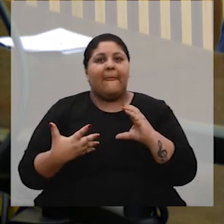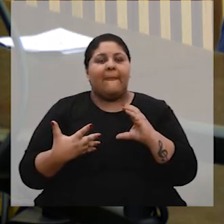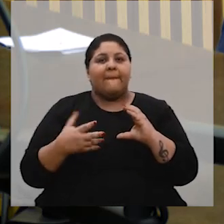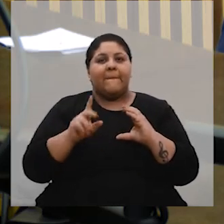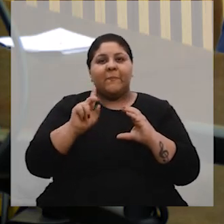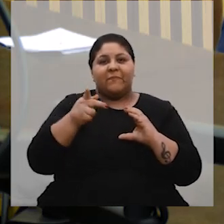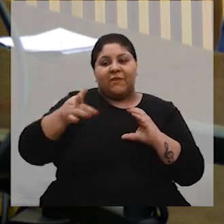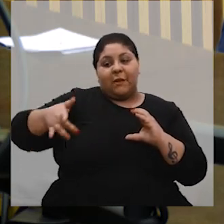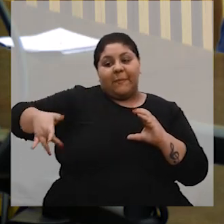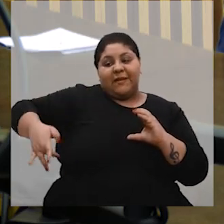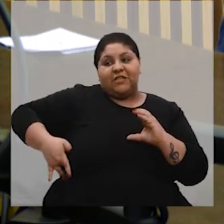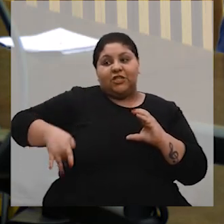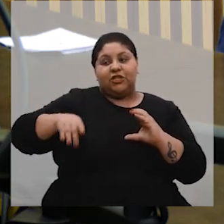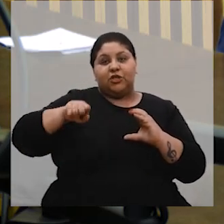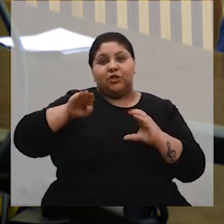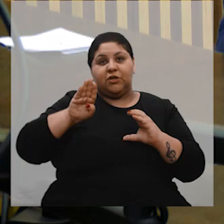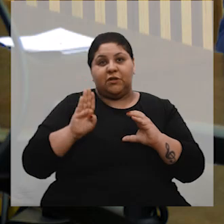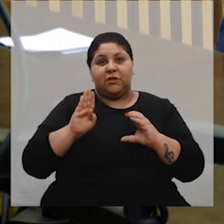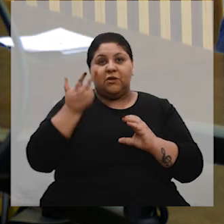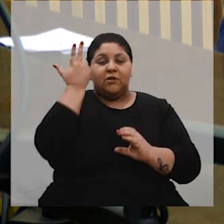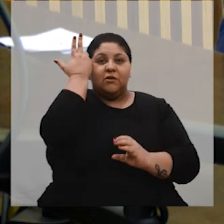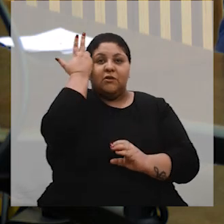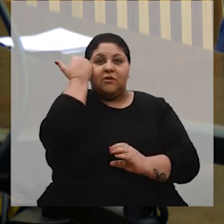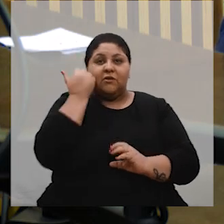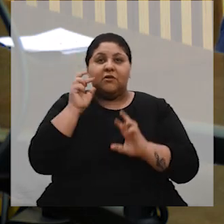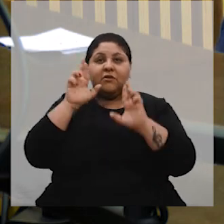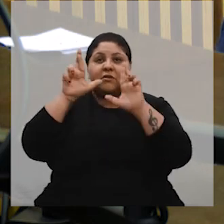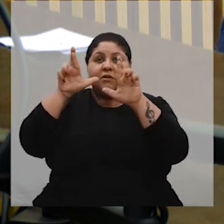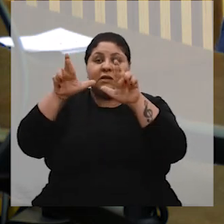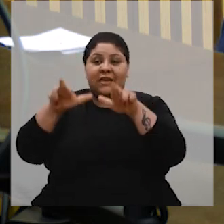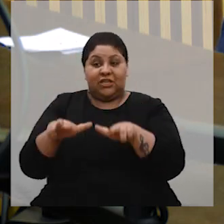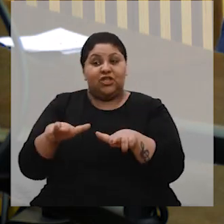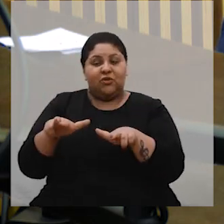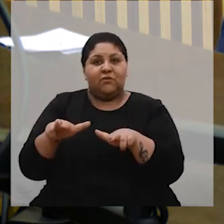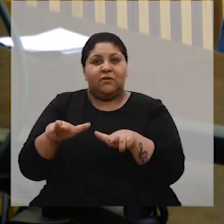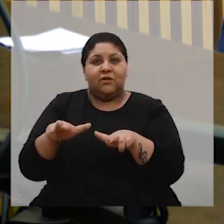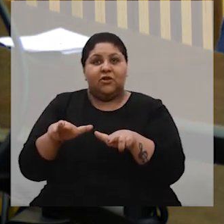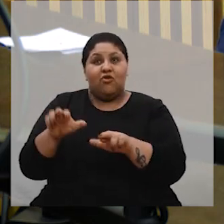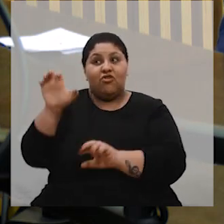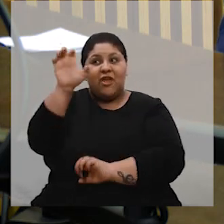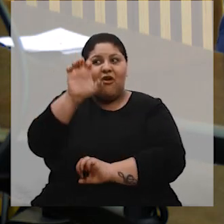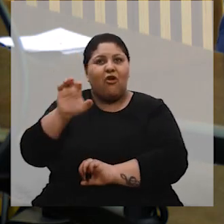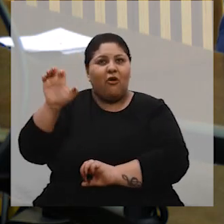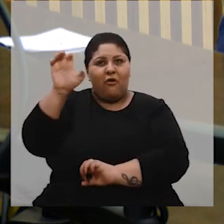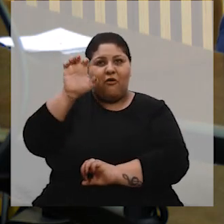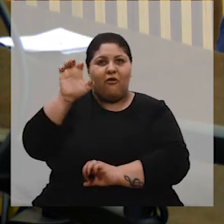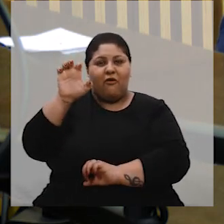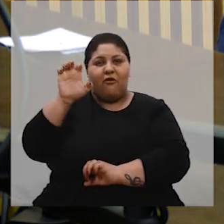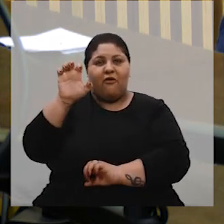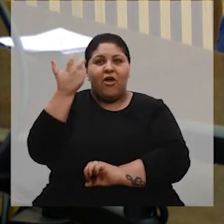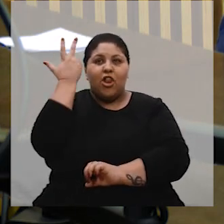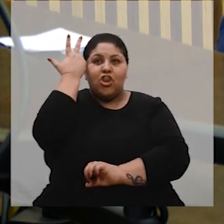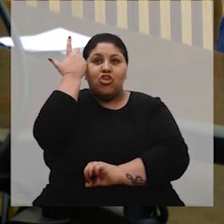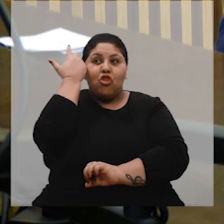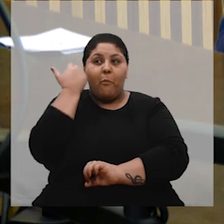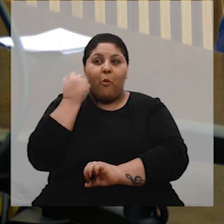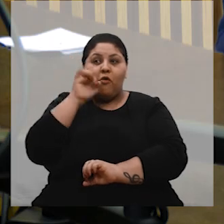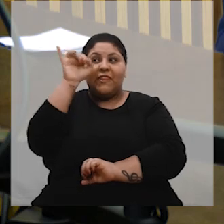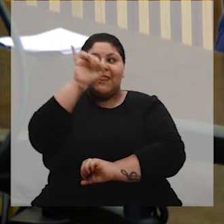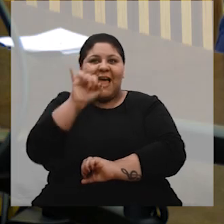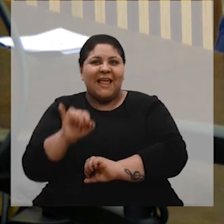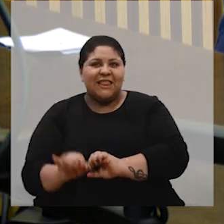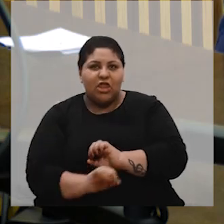A hepatite B, ela é muito comum na região do Mediterrâneo, na Europa. Então, é muito comum na